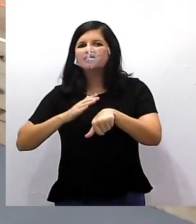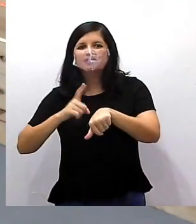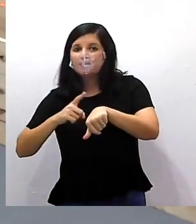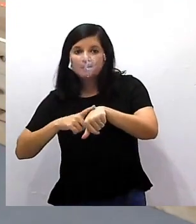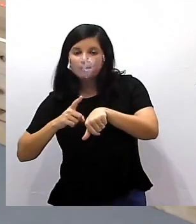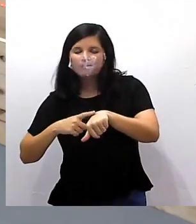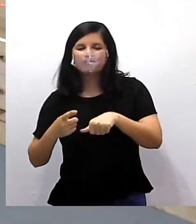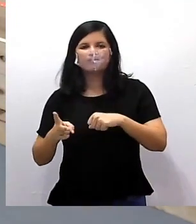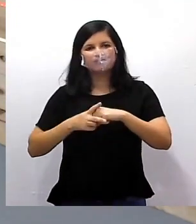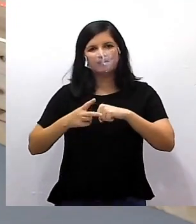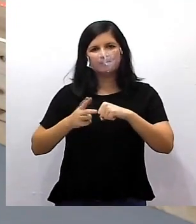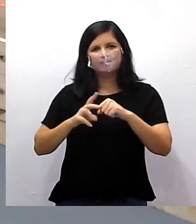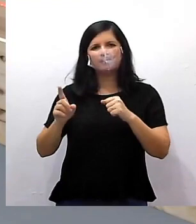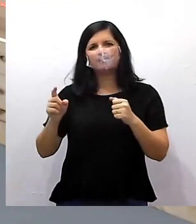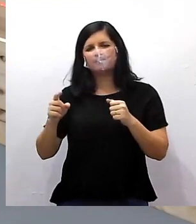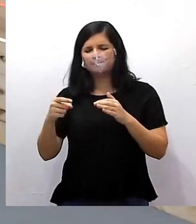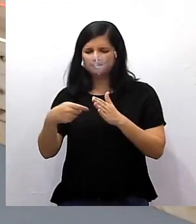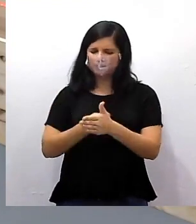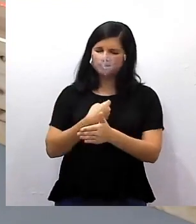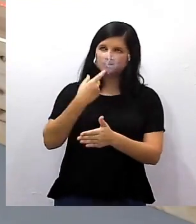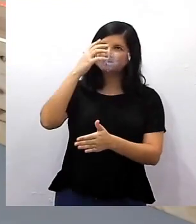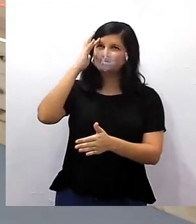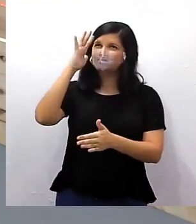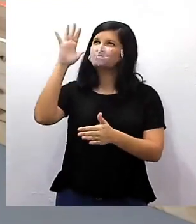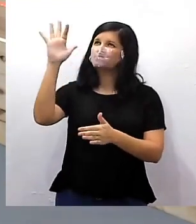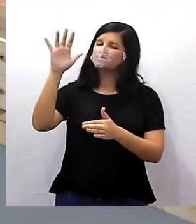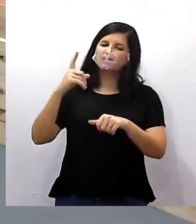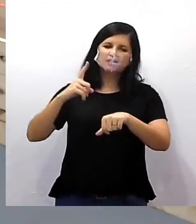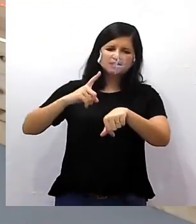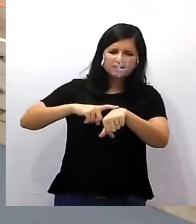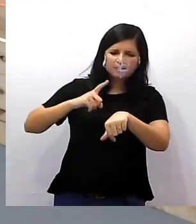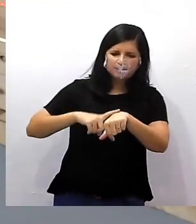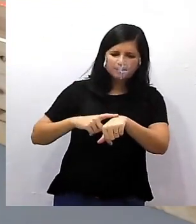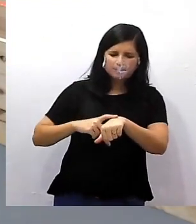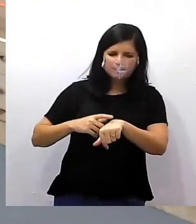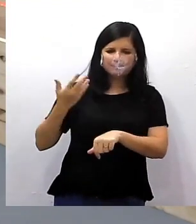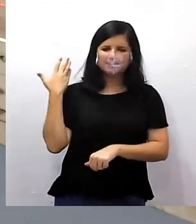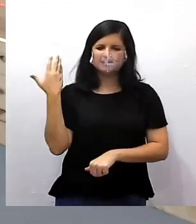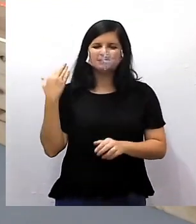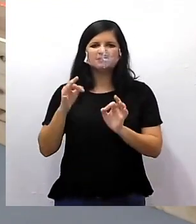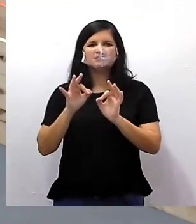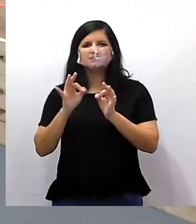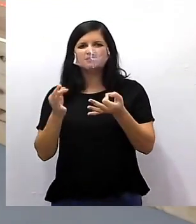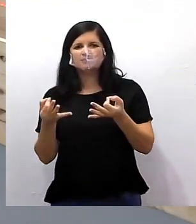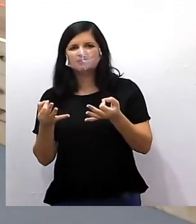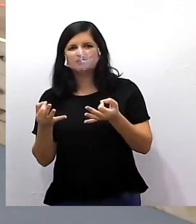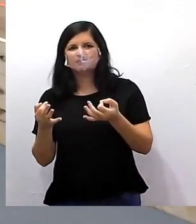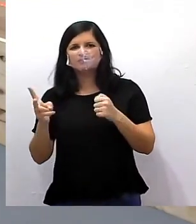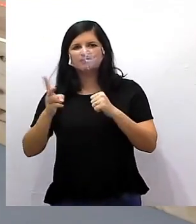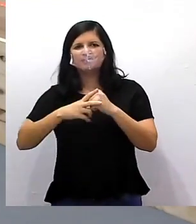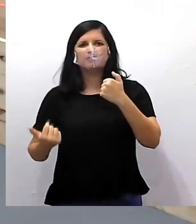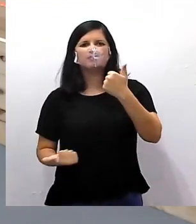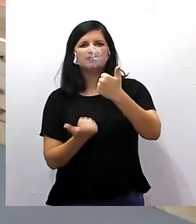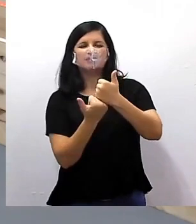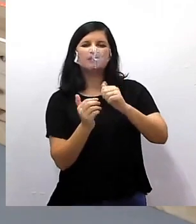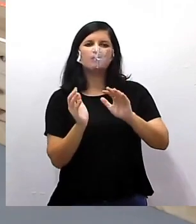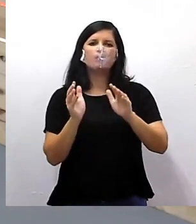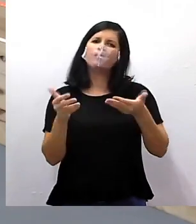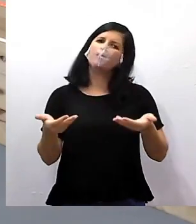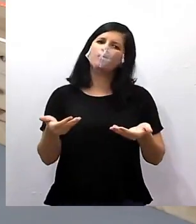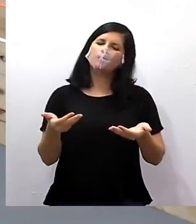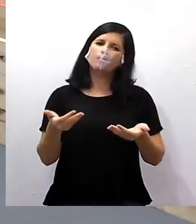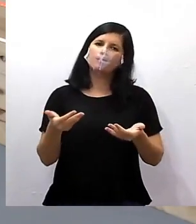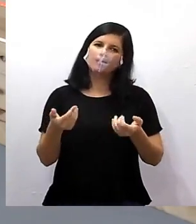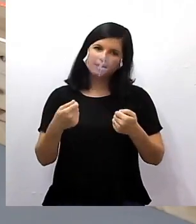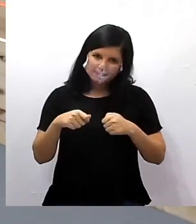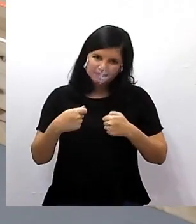verbal, eu preciso me perguntar, ora, nesse tempo verbal, que é o passado simples, qual é o verbo auxiliar dele? Porque eu vou precisar desse